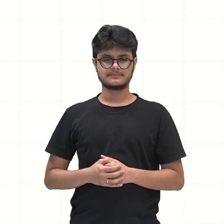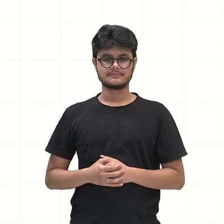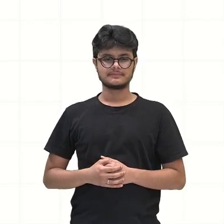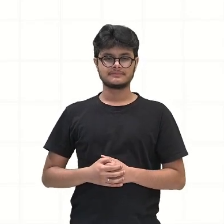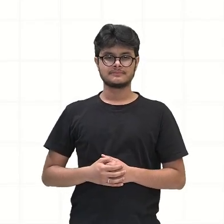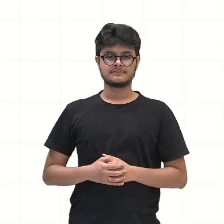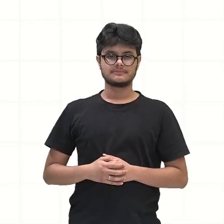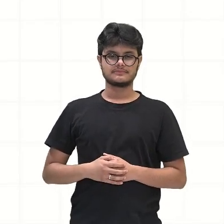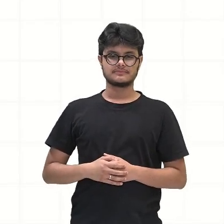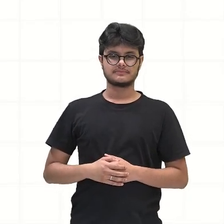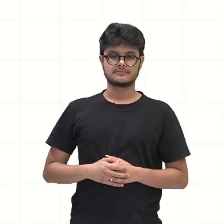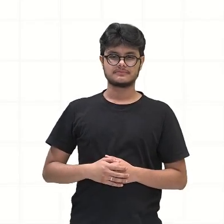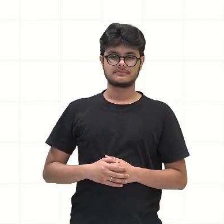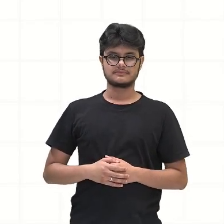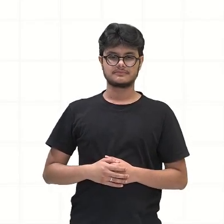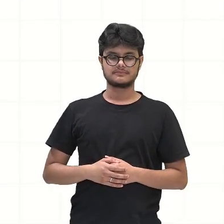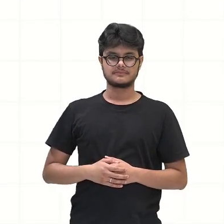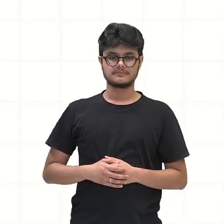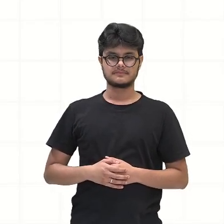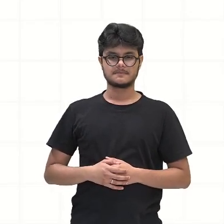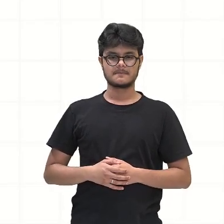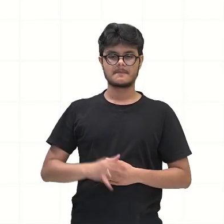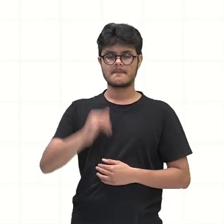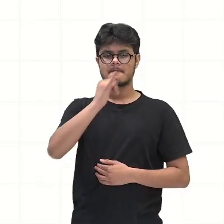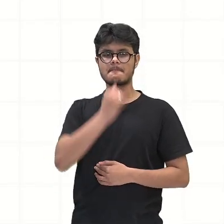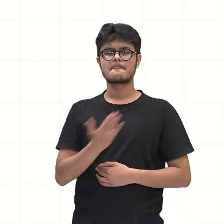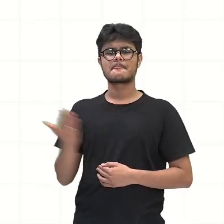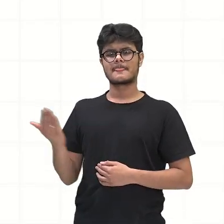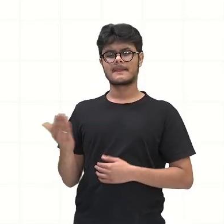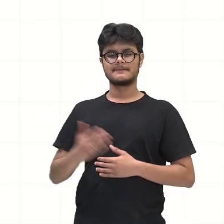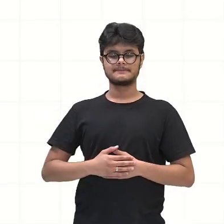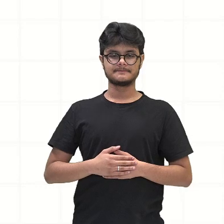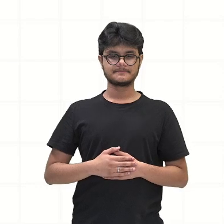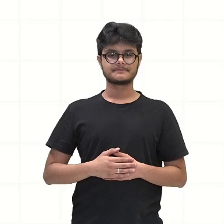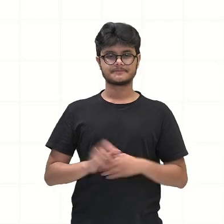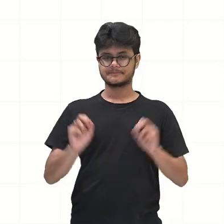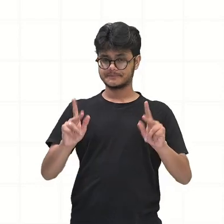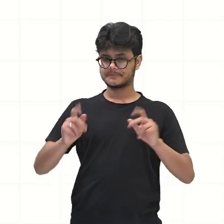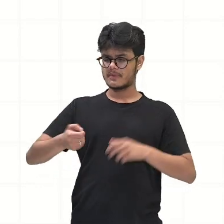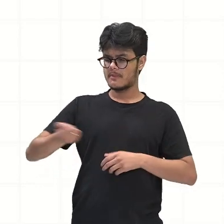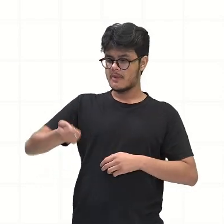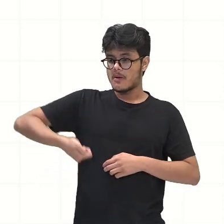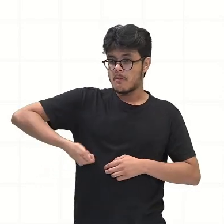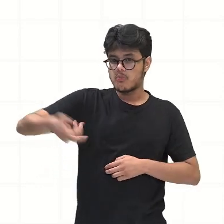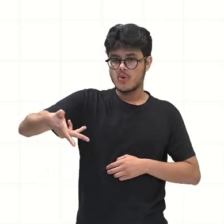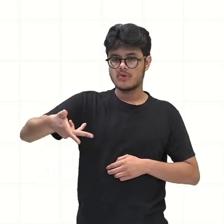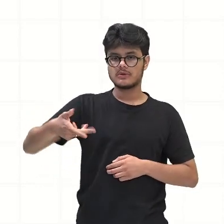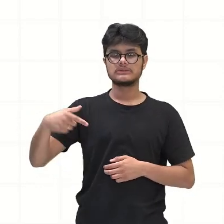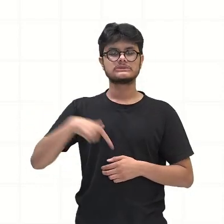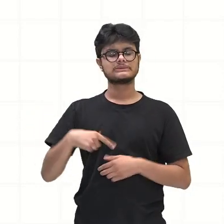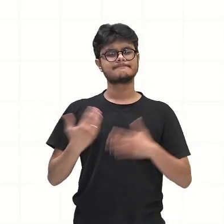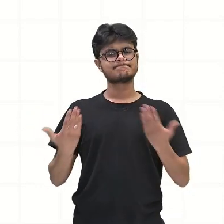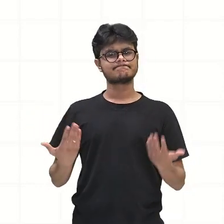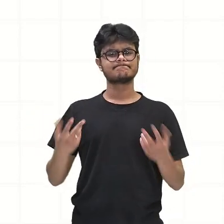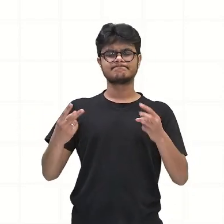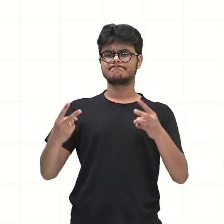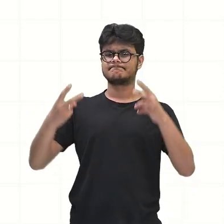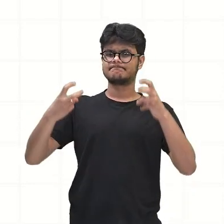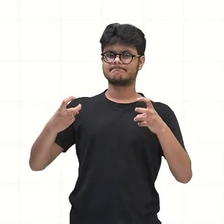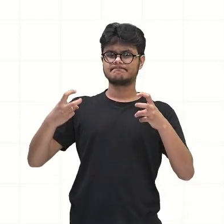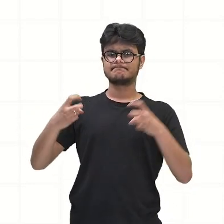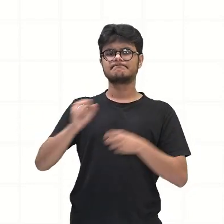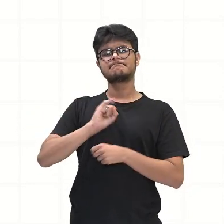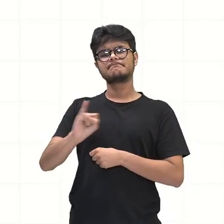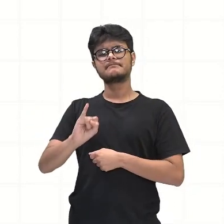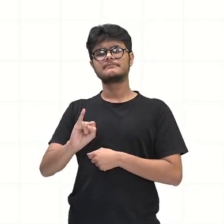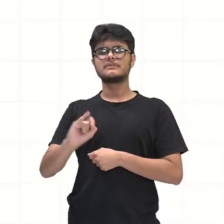aqui, vamos ver mais um exemplo. Olha só, no lançamento de um dado, ao observar a face